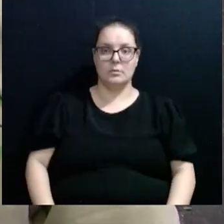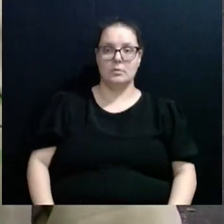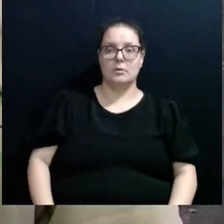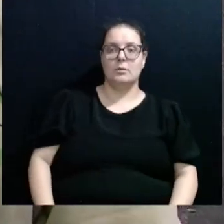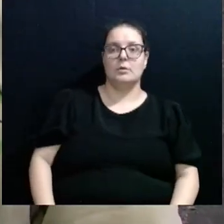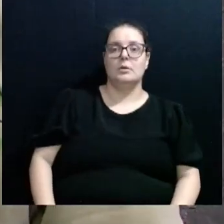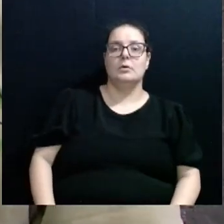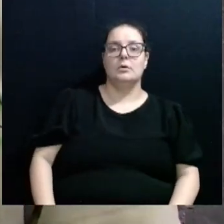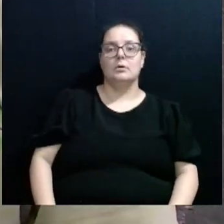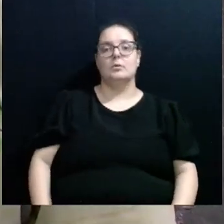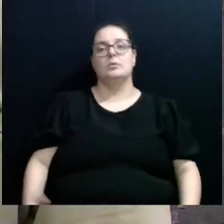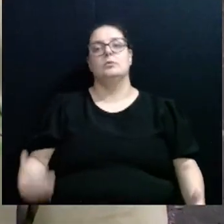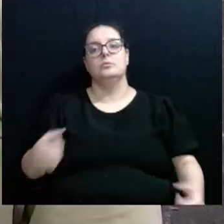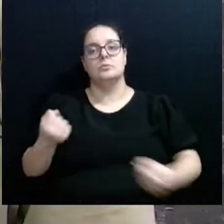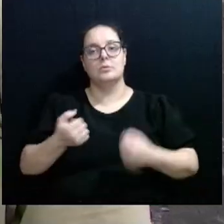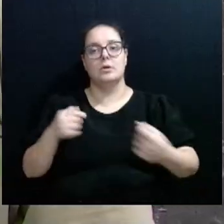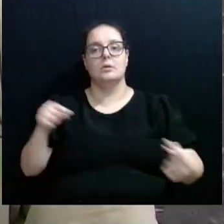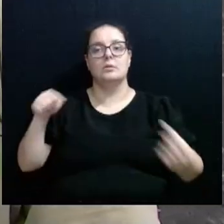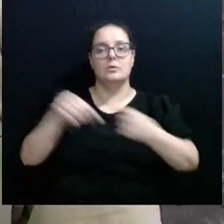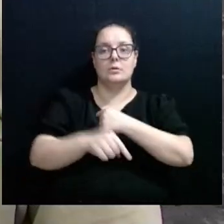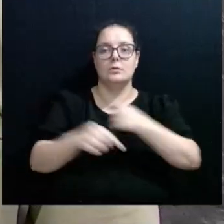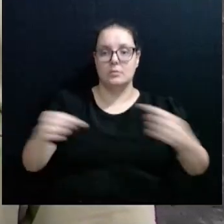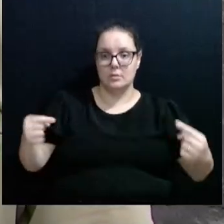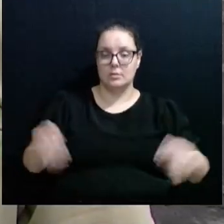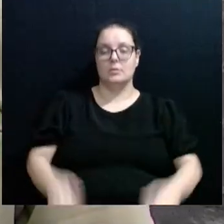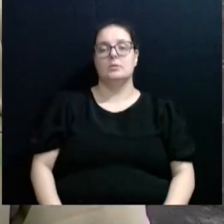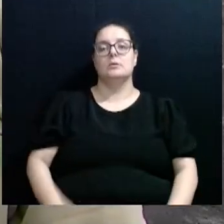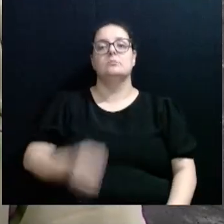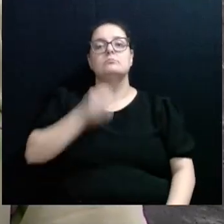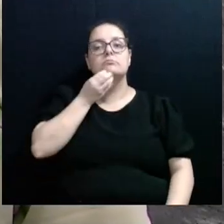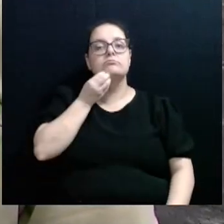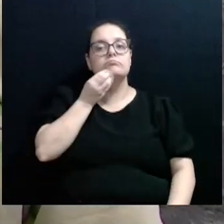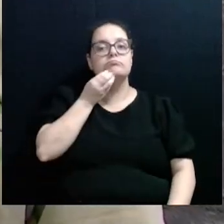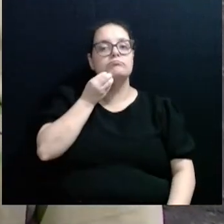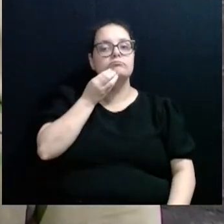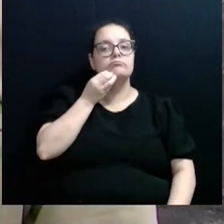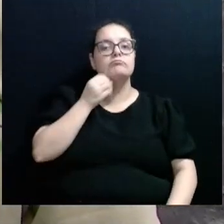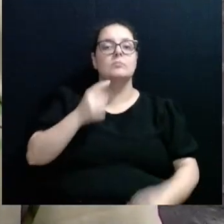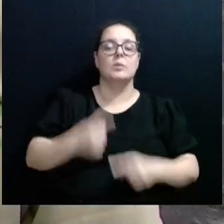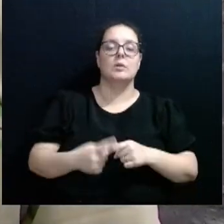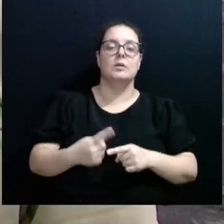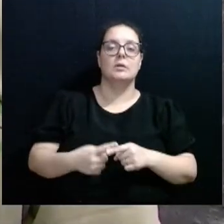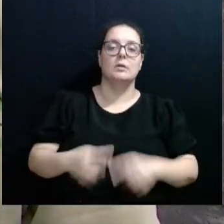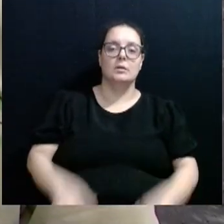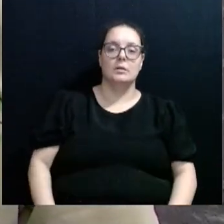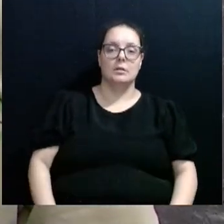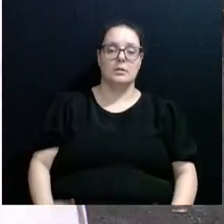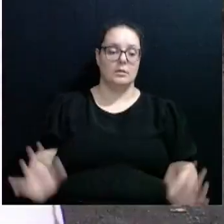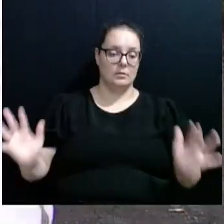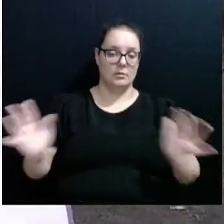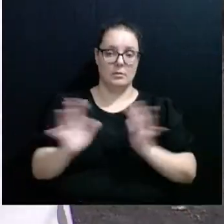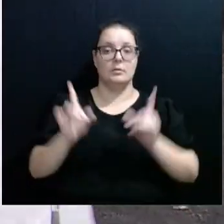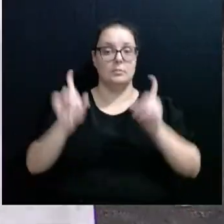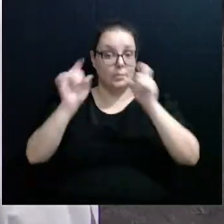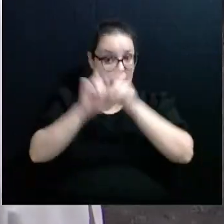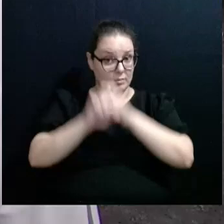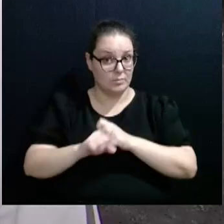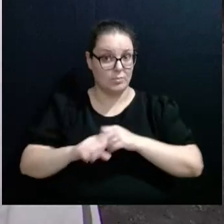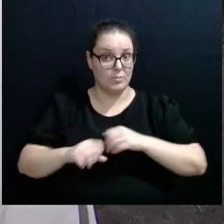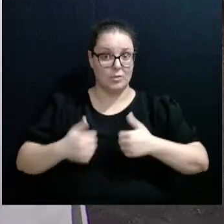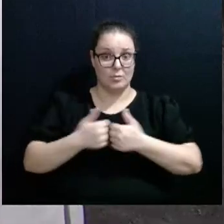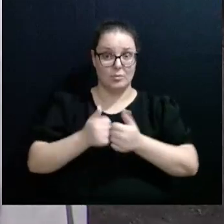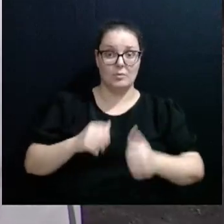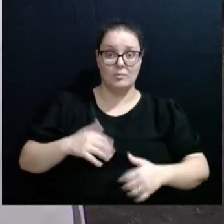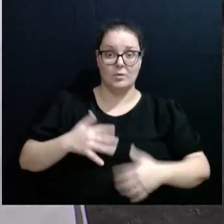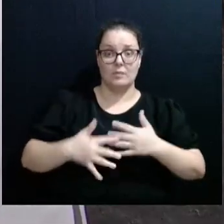entendeu? E também para as pessoas que atravessavam a rua, era uma dificuldade muito grande. E parava o trânsito também,